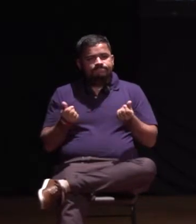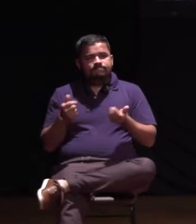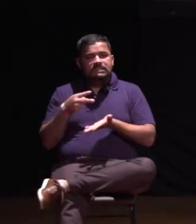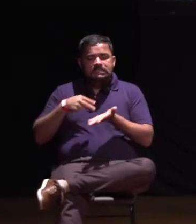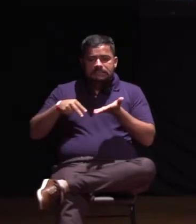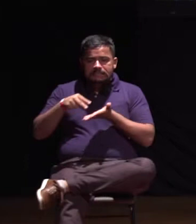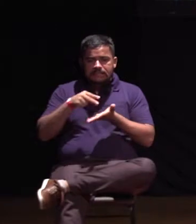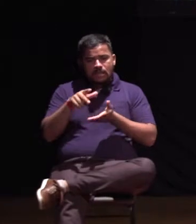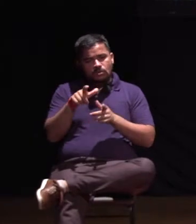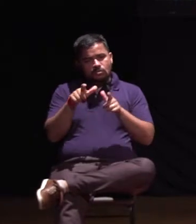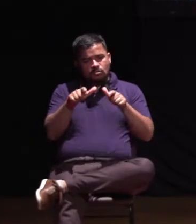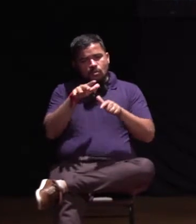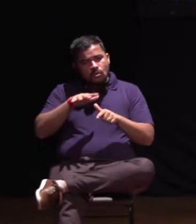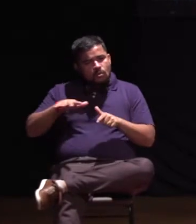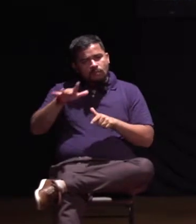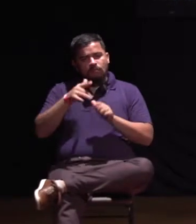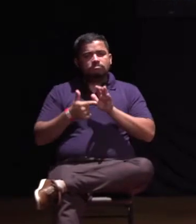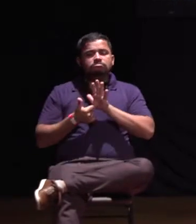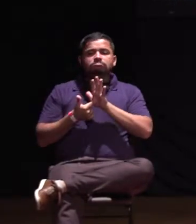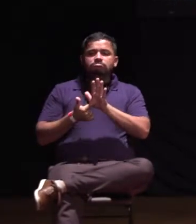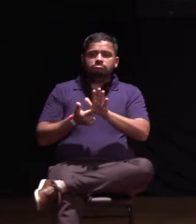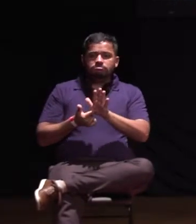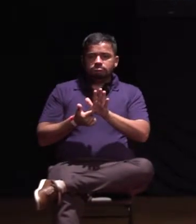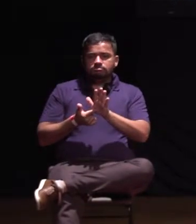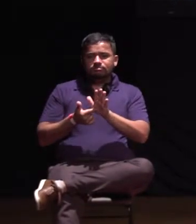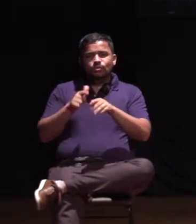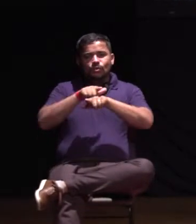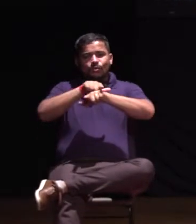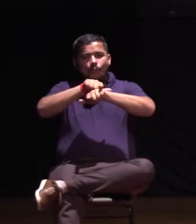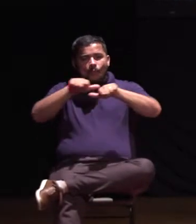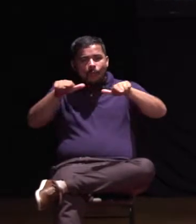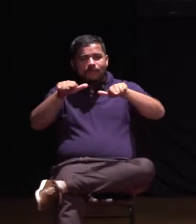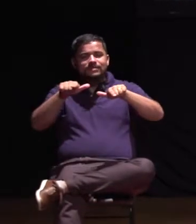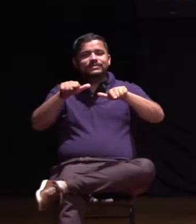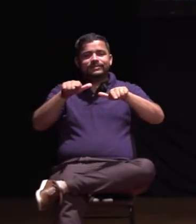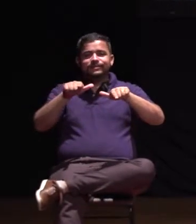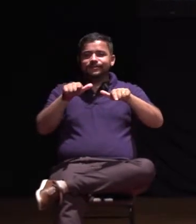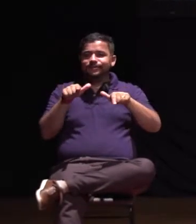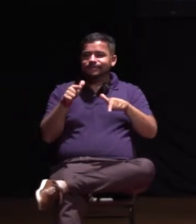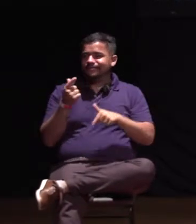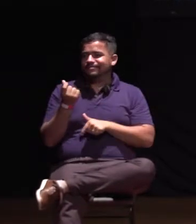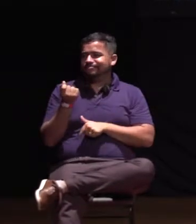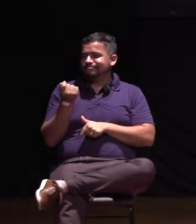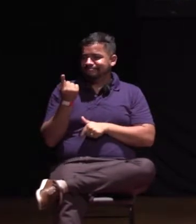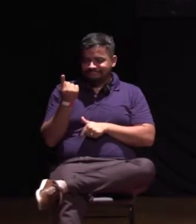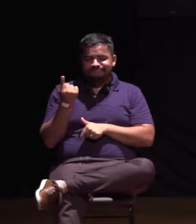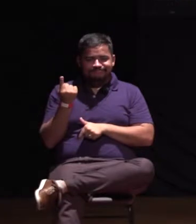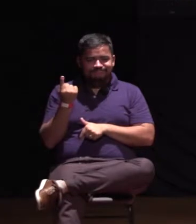dançarinos no espaço, né, numa exposição, numa galeria vazia, né, contradizendo essa